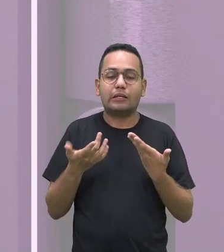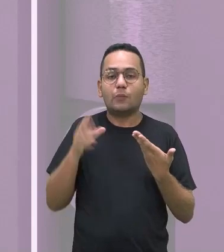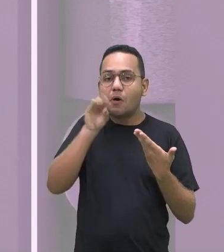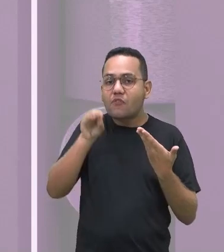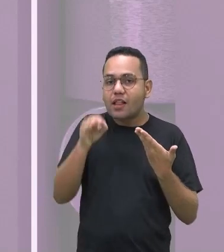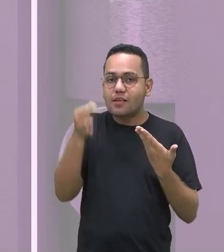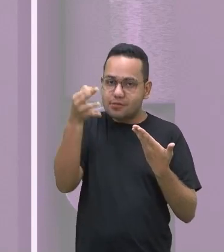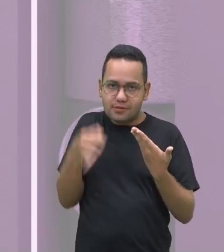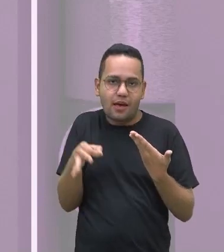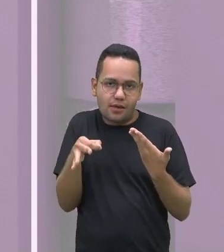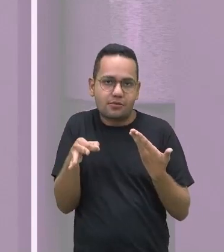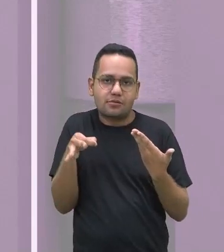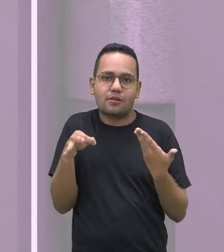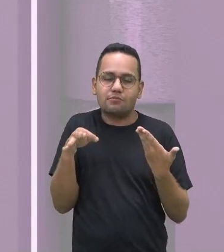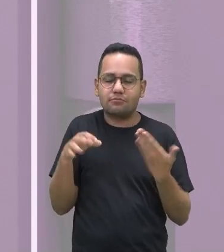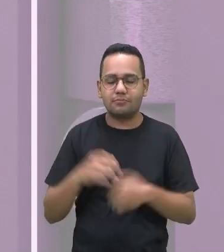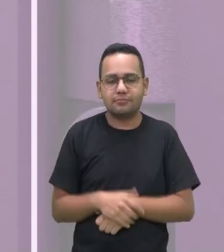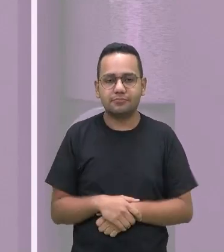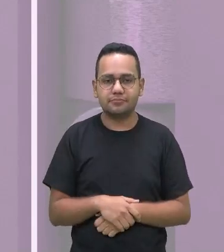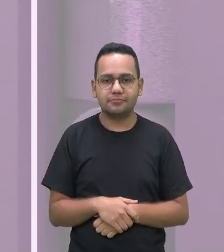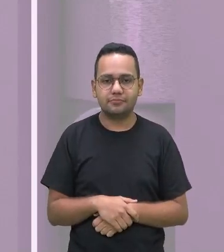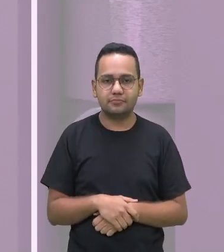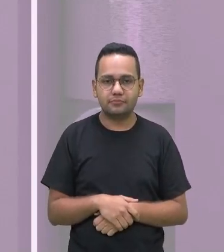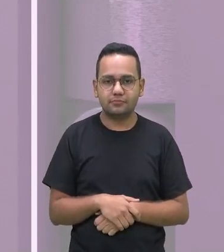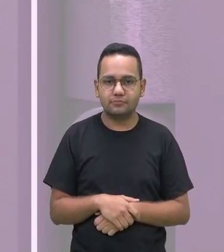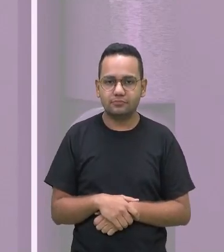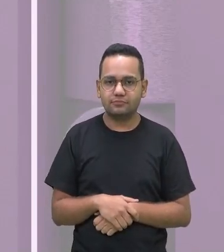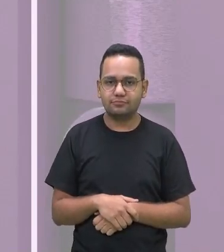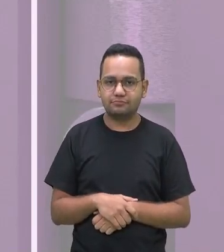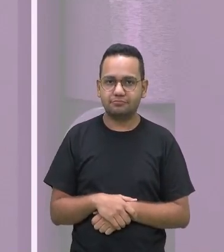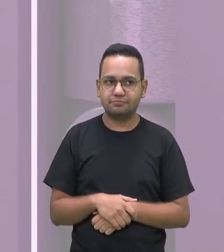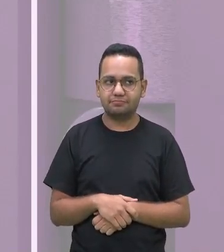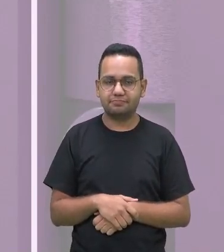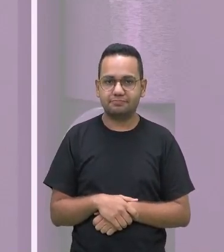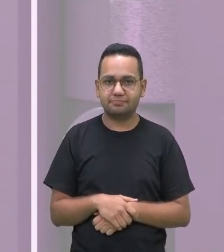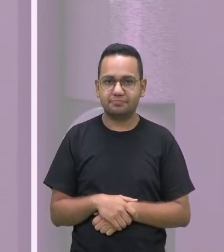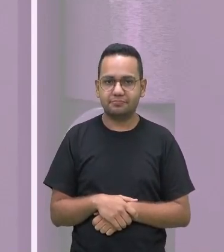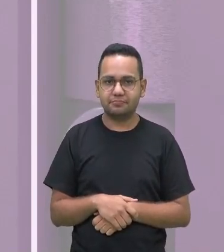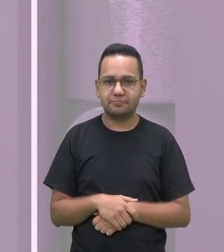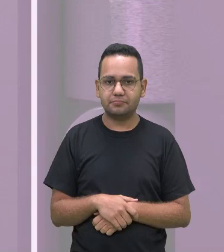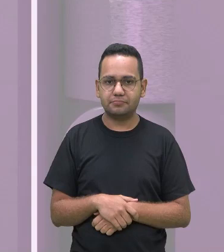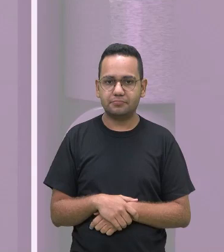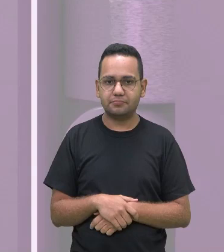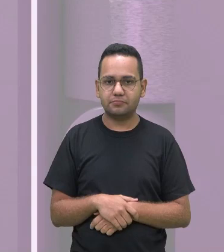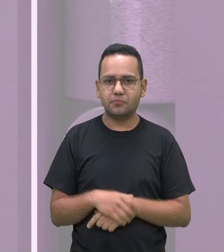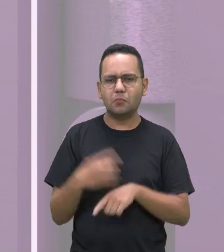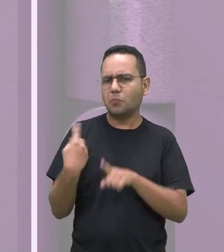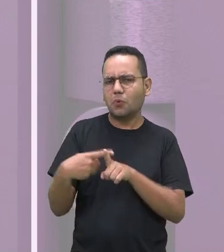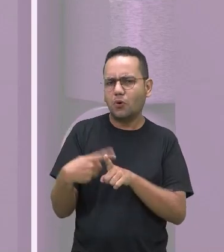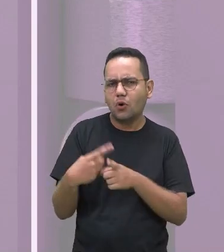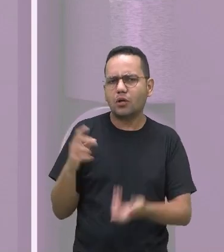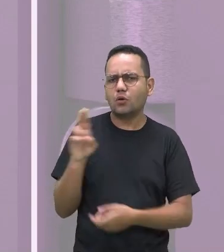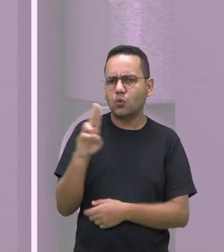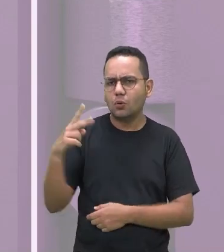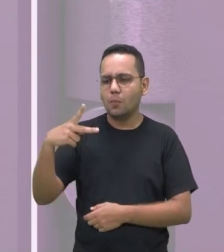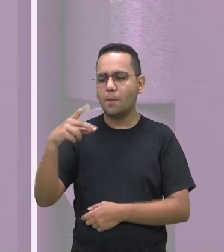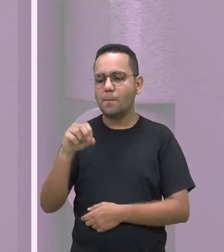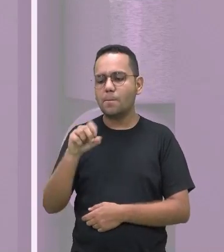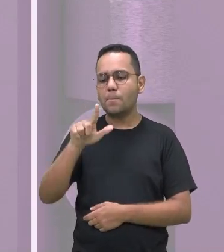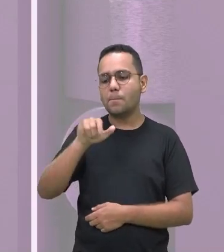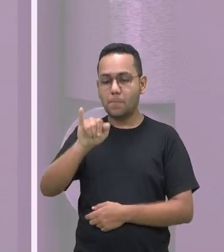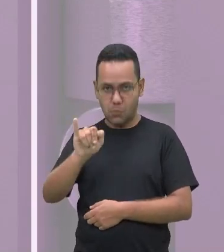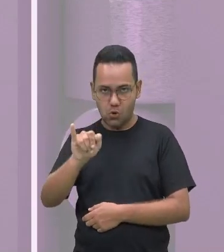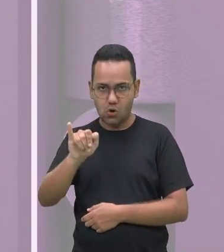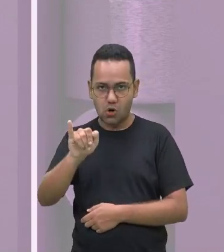aí ouvimos alguns pronunciarem. Então, polígonos, tudo bem? Por quê? Polígonos, poli ali vem de poli